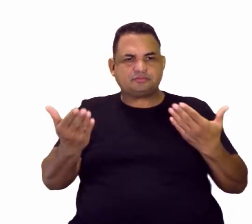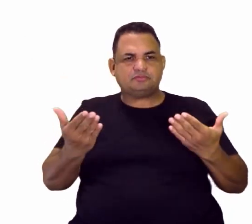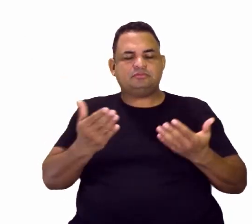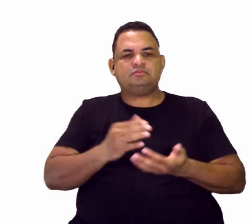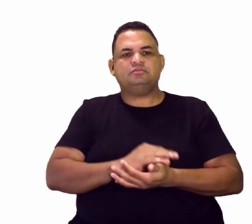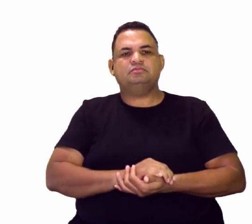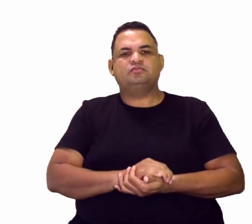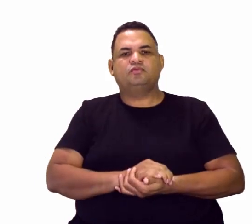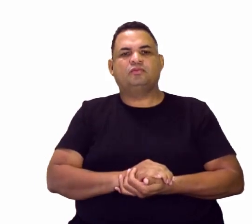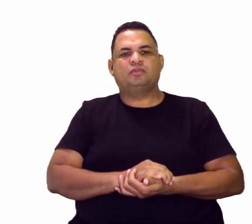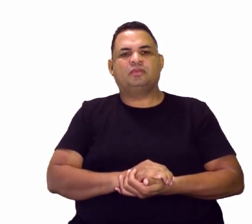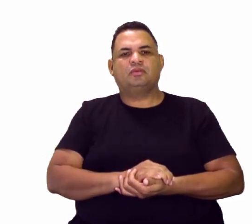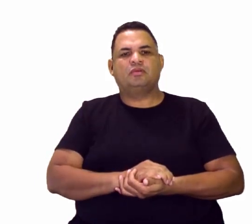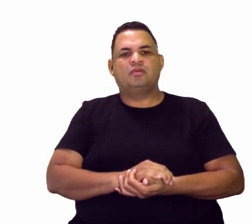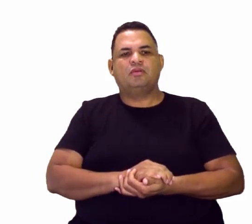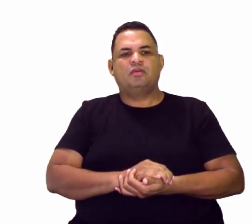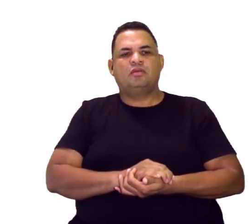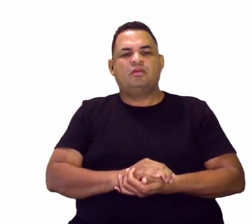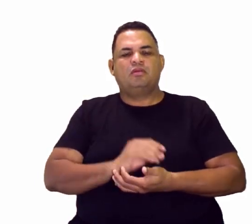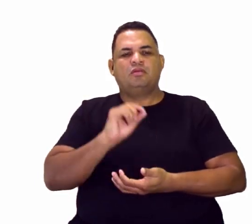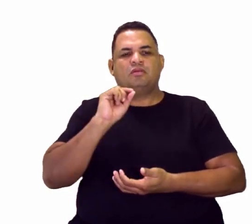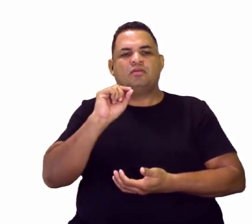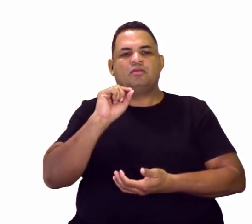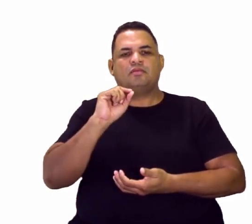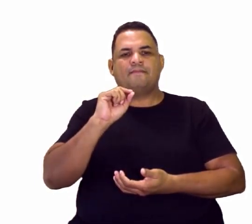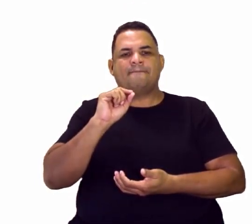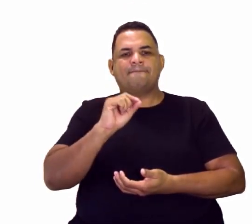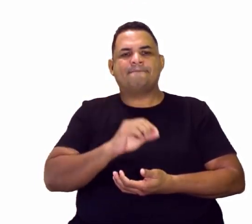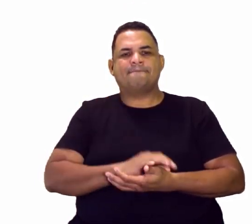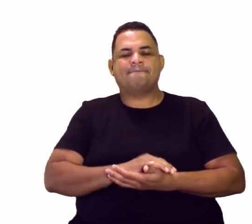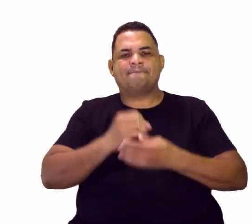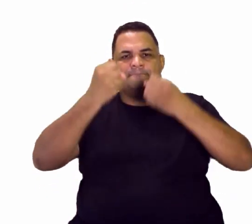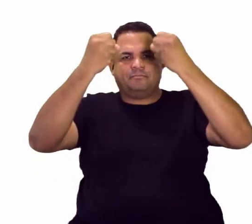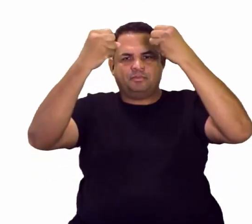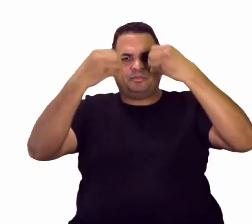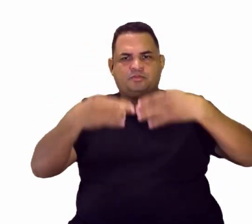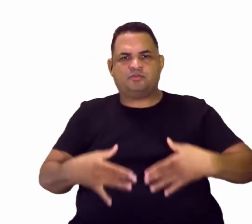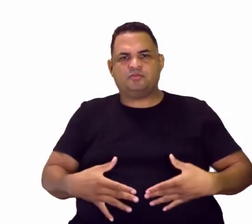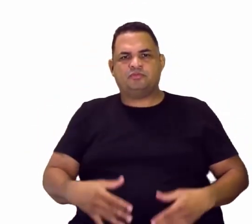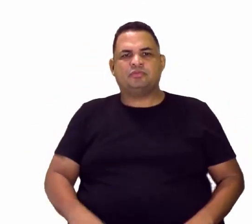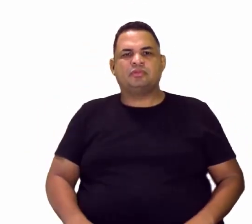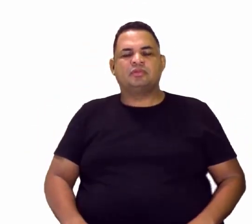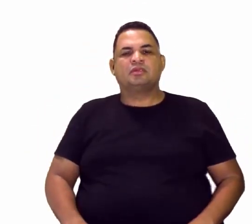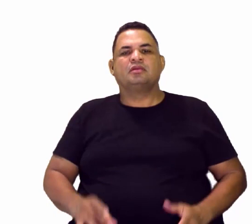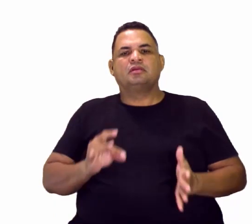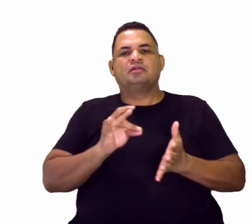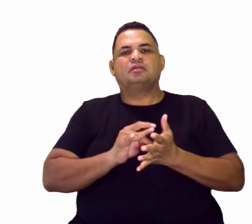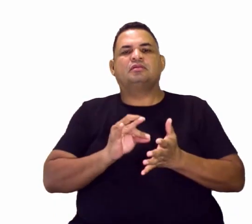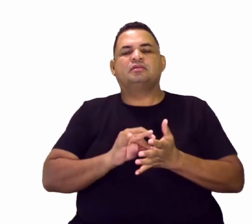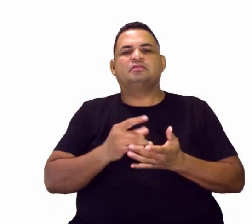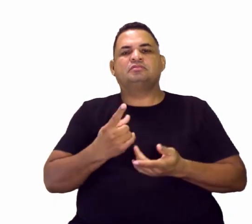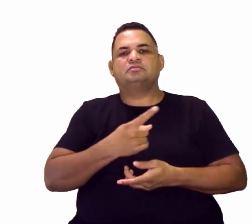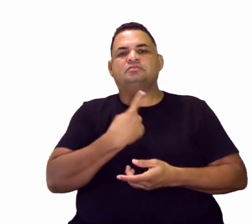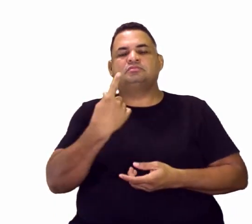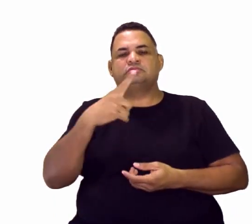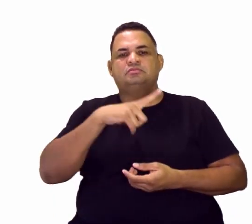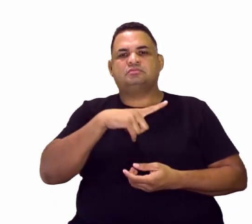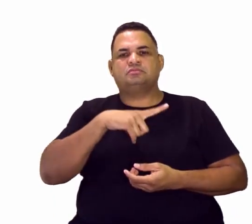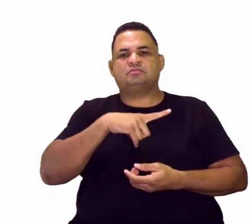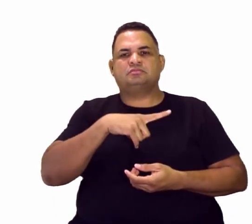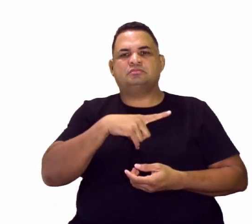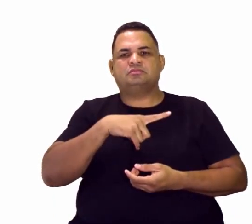o que abordamos na verdade, porque nós